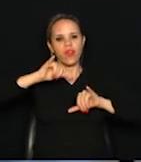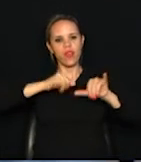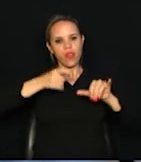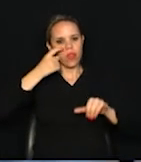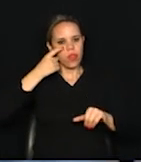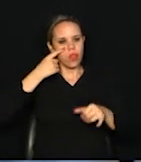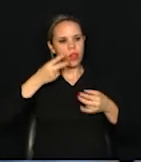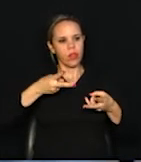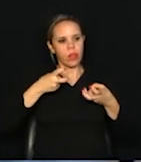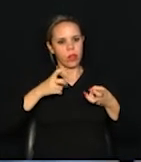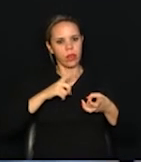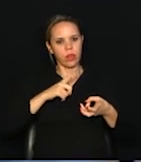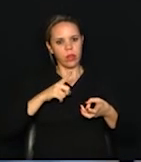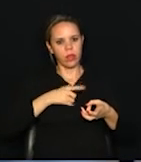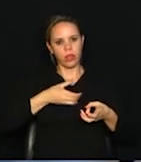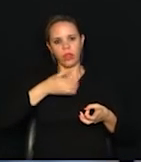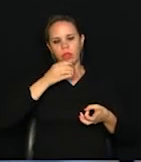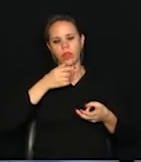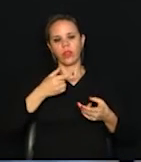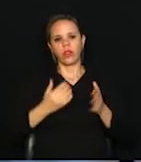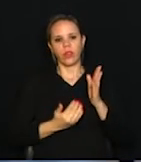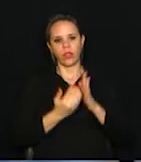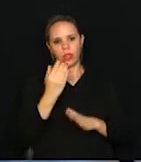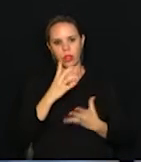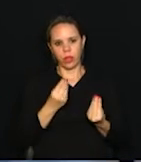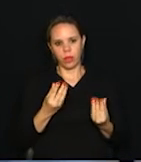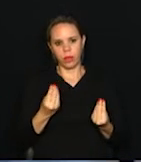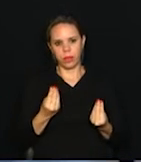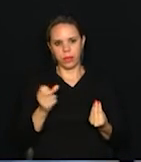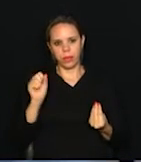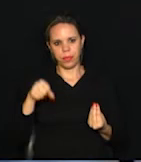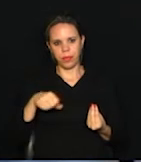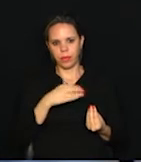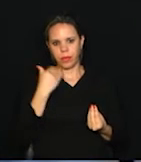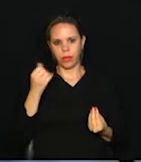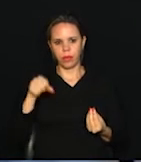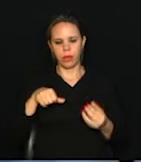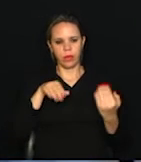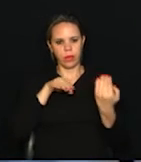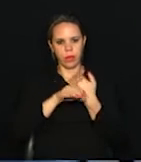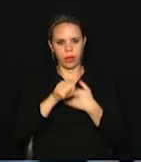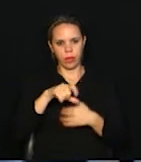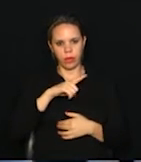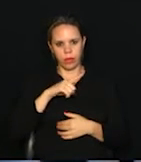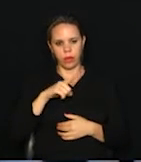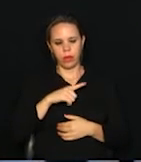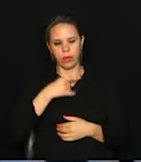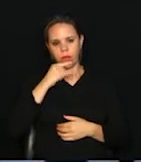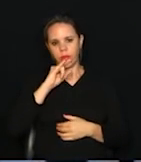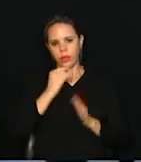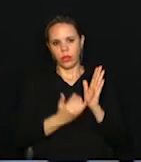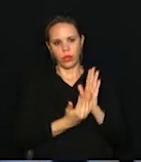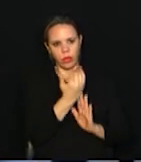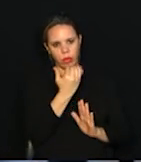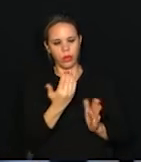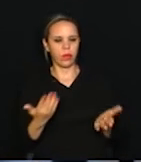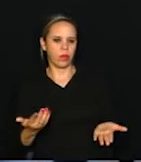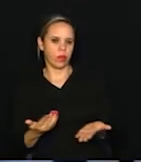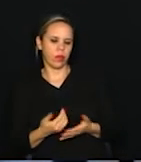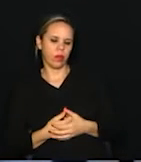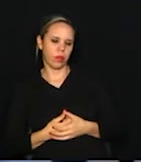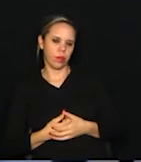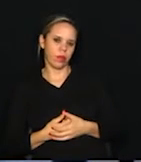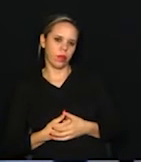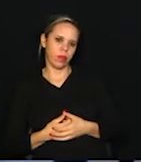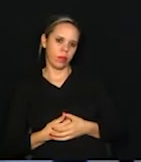eventualmente perceber se tinha dosagem acima, e muitos que morreram de trânsito têm a dosagem acima, e